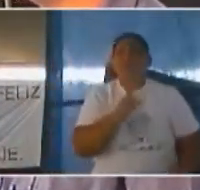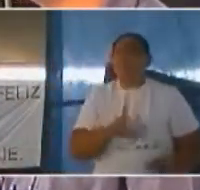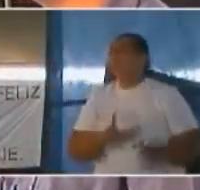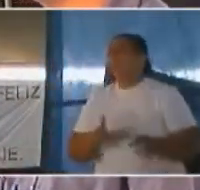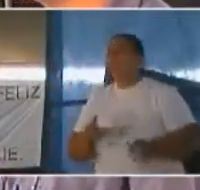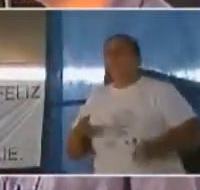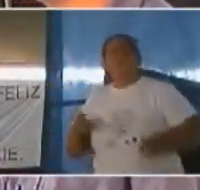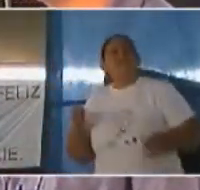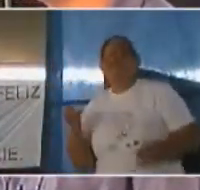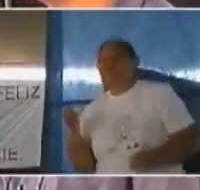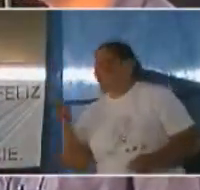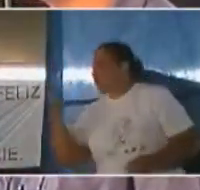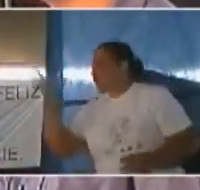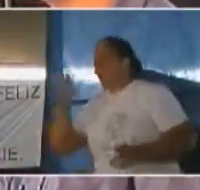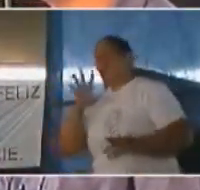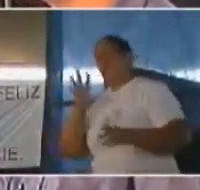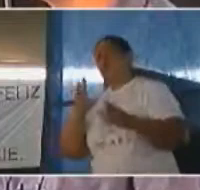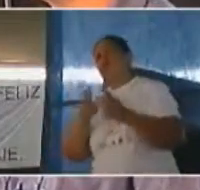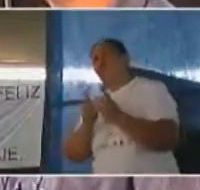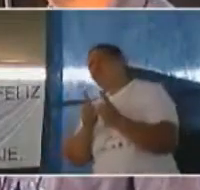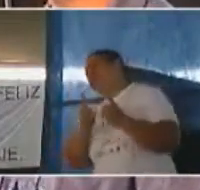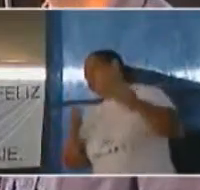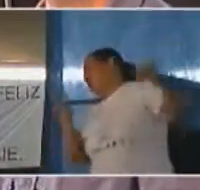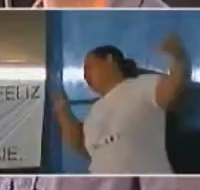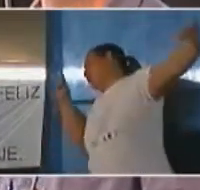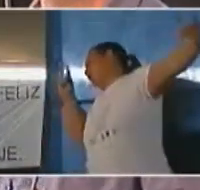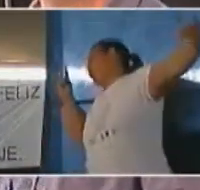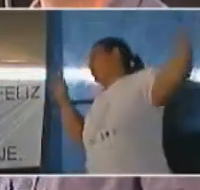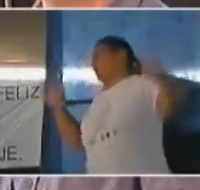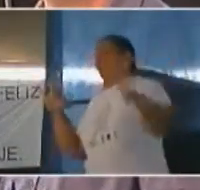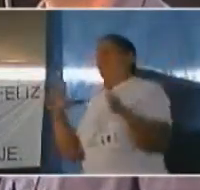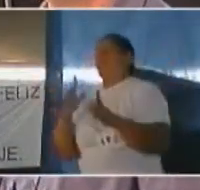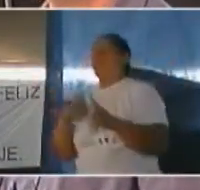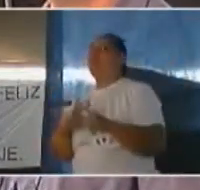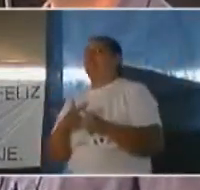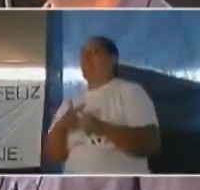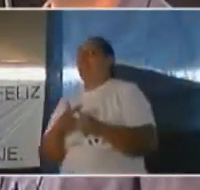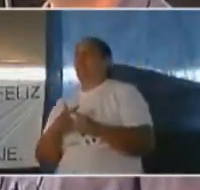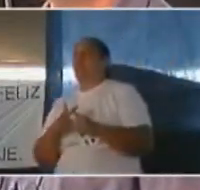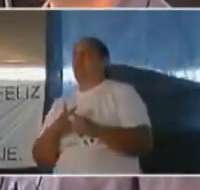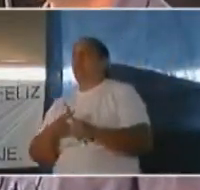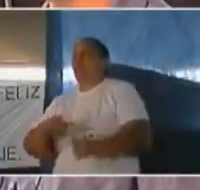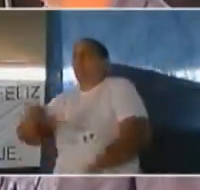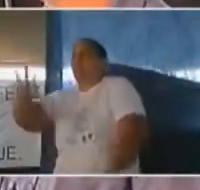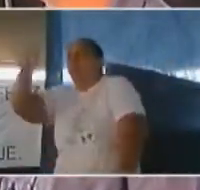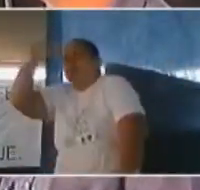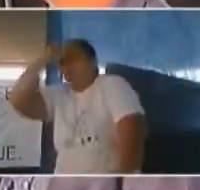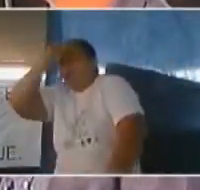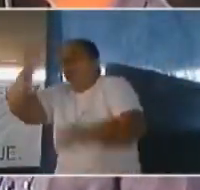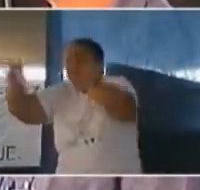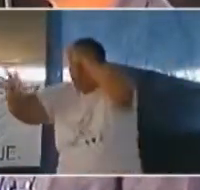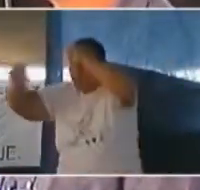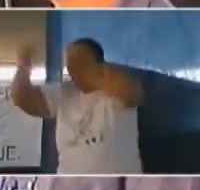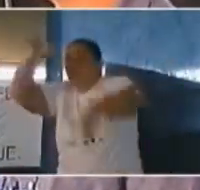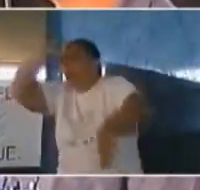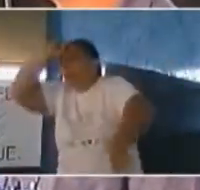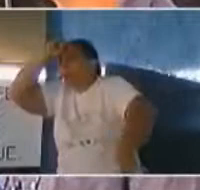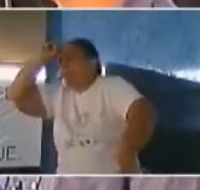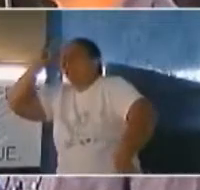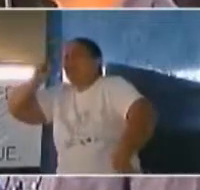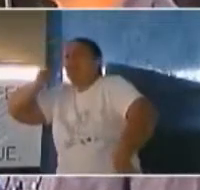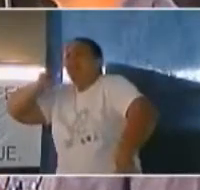dias para quê? Para a gente quer conhecer mais e levar adiante ainda a palavra de Deus, a palavra do